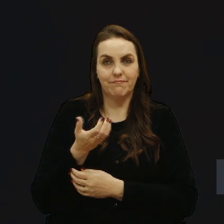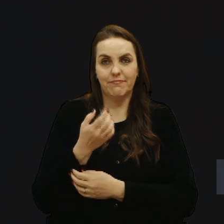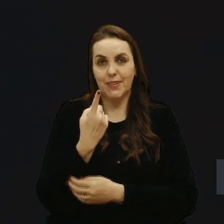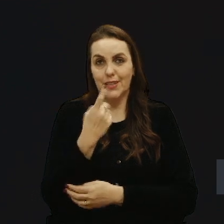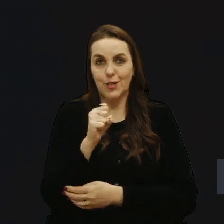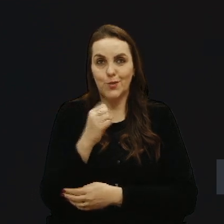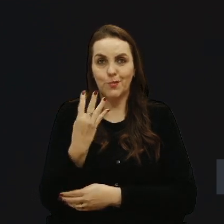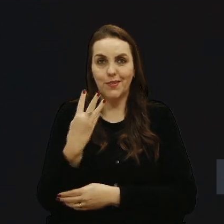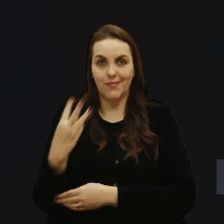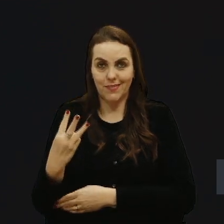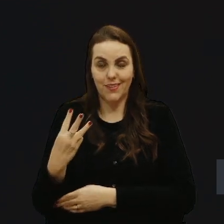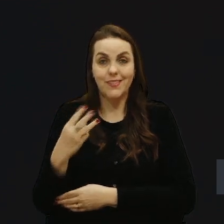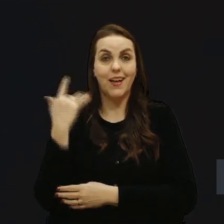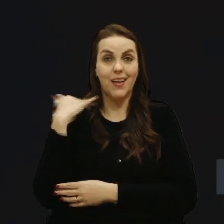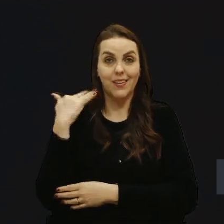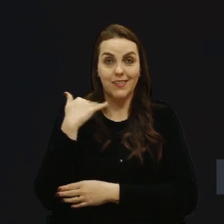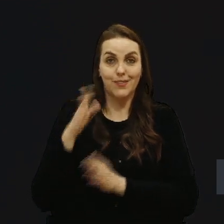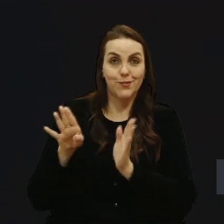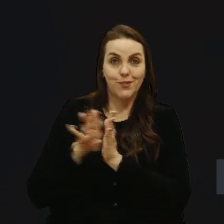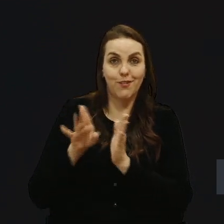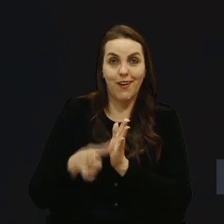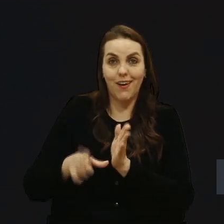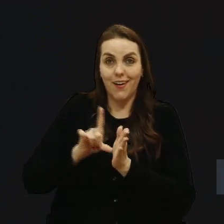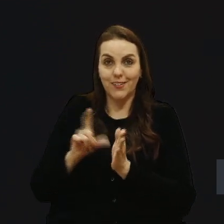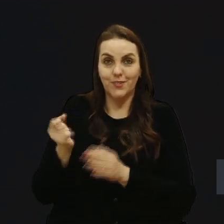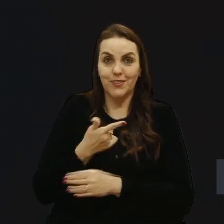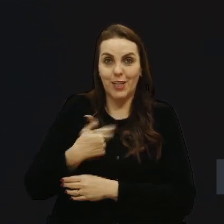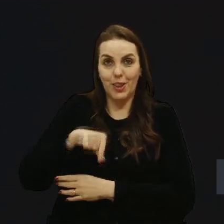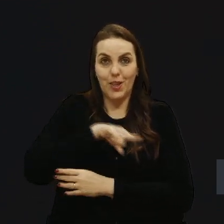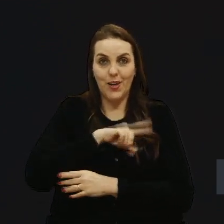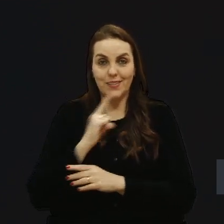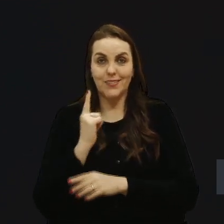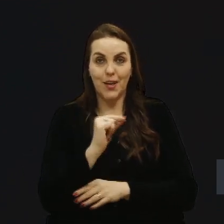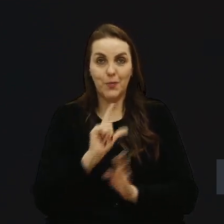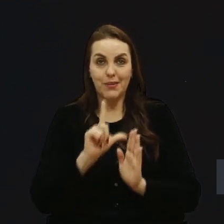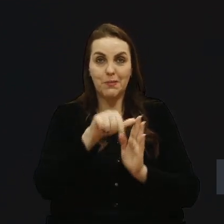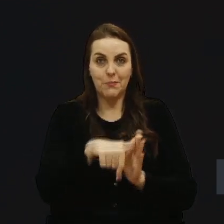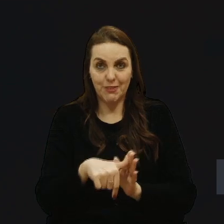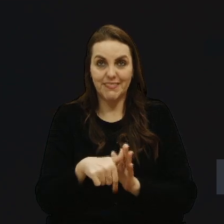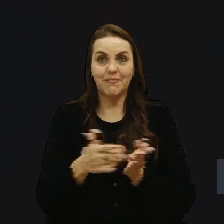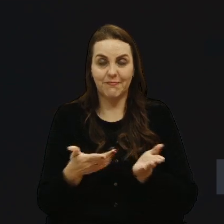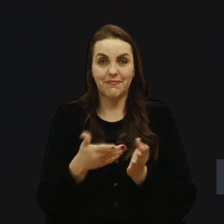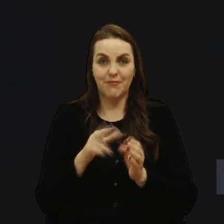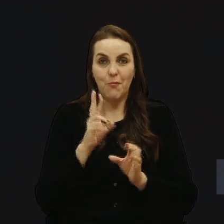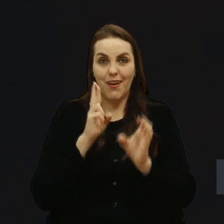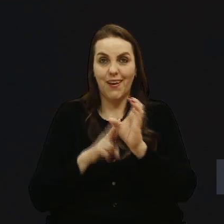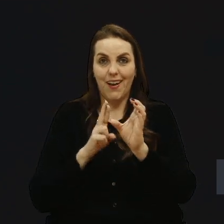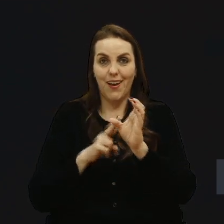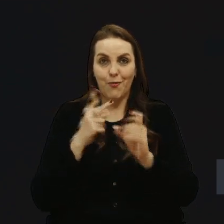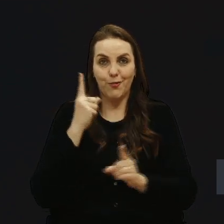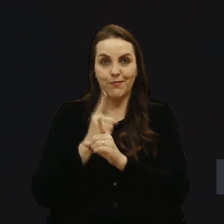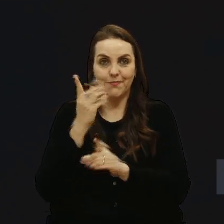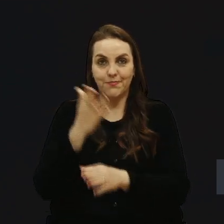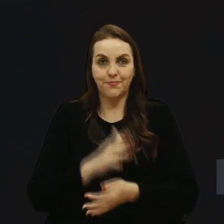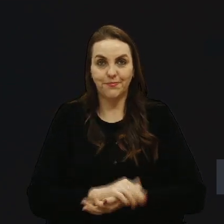18h43. E a Andressa chegou antes que a gente, saiu depois que a gente. Vamos lá no Carrefour encontrar ela.